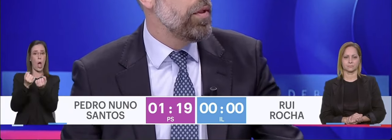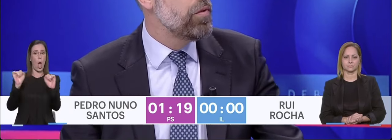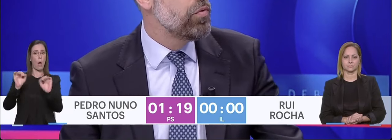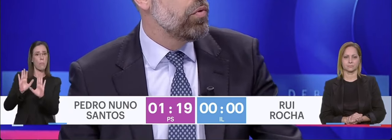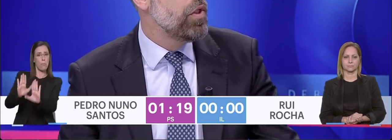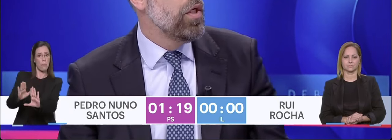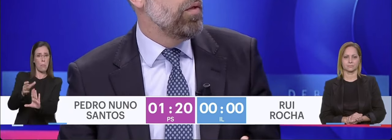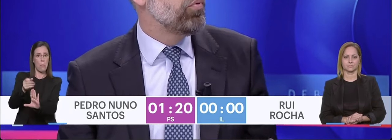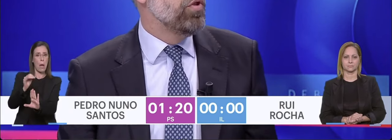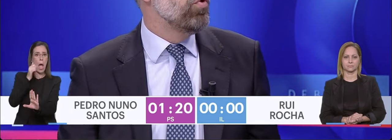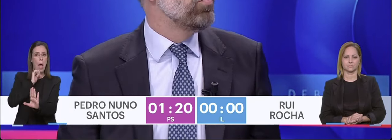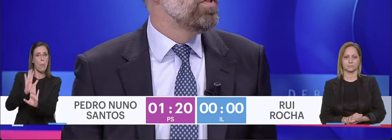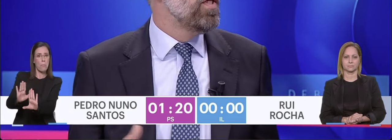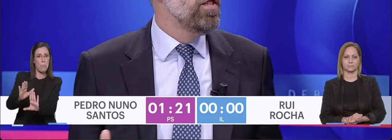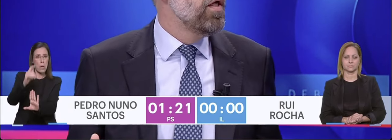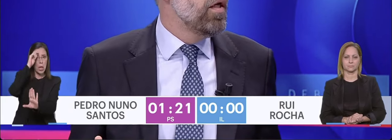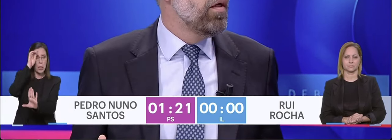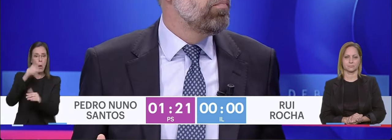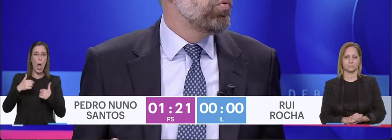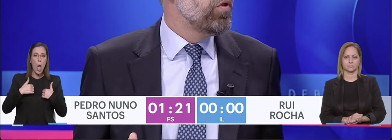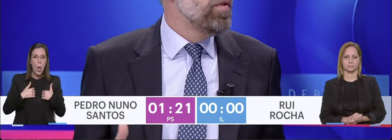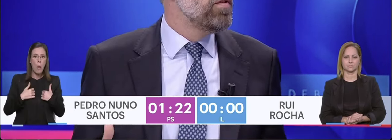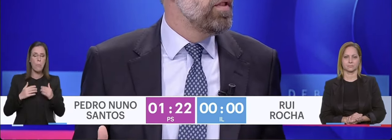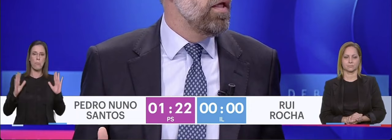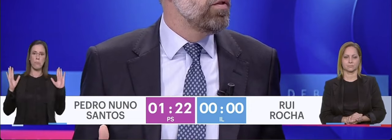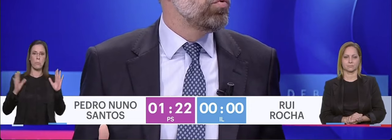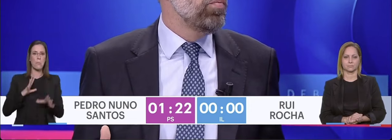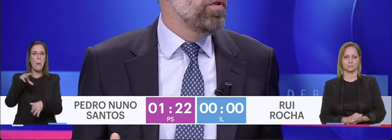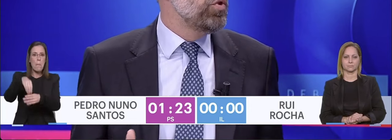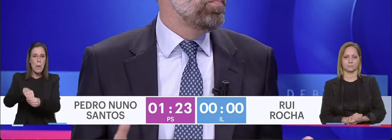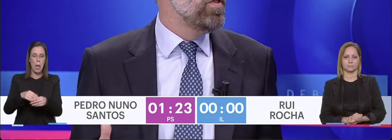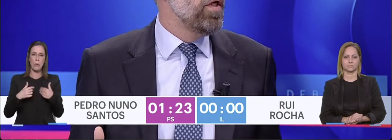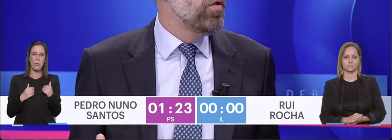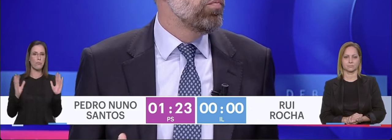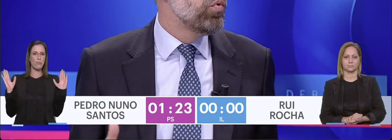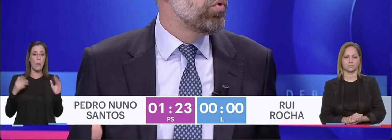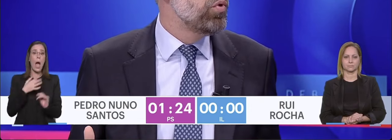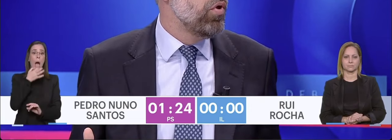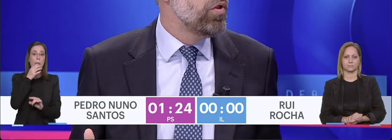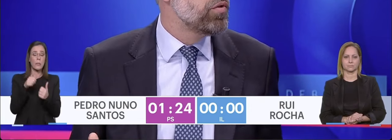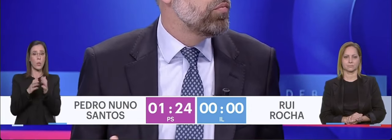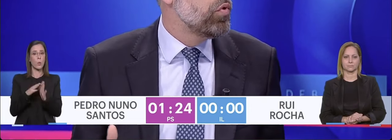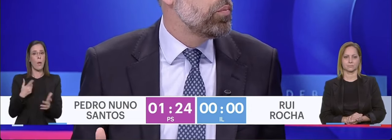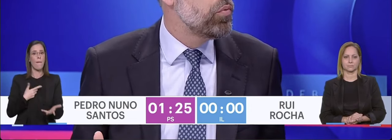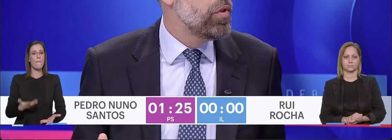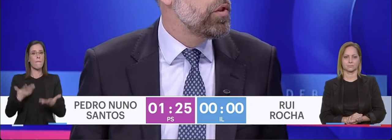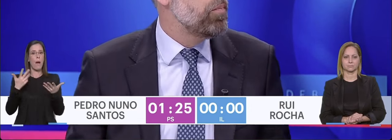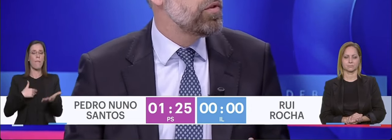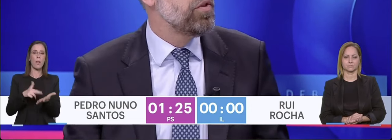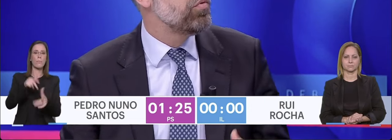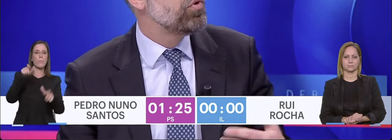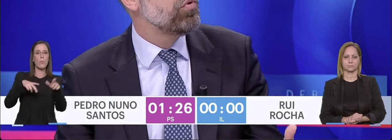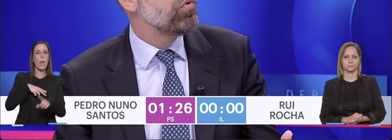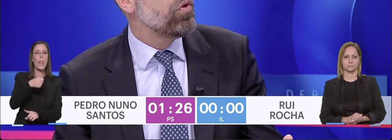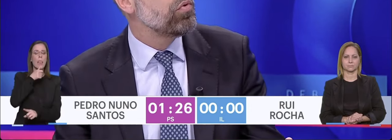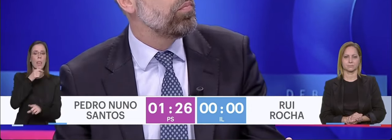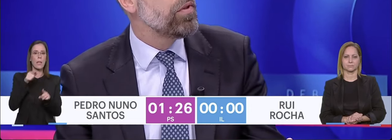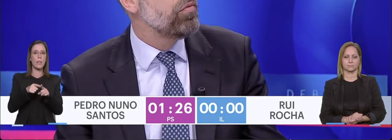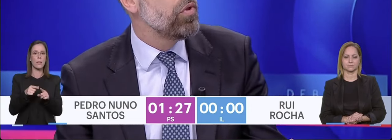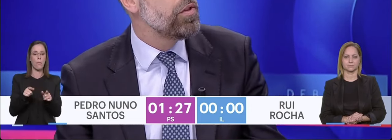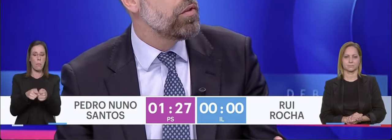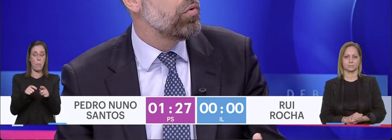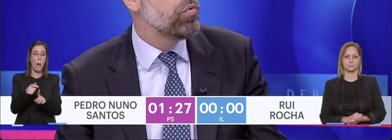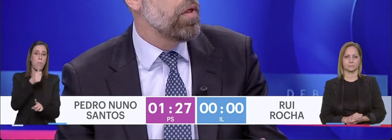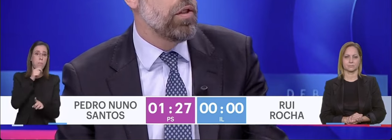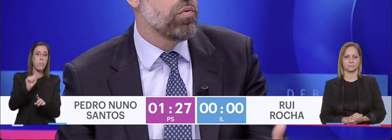autonomia do PS Açores portanto eu não direi absolutamente nada sobre isso esperarei como todos nós como todos os portugueses pelas decisões que os órgãos do